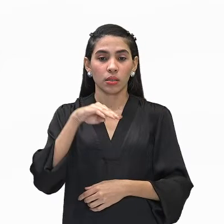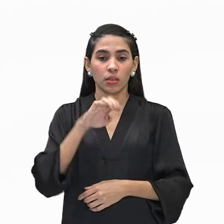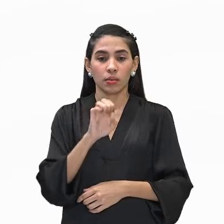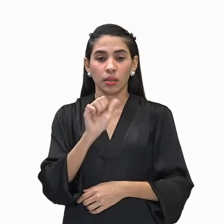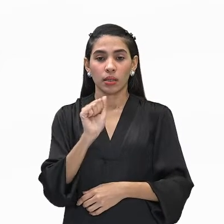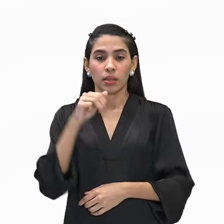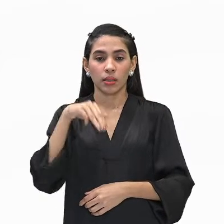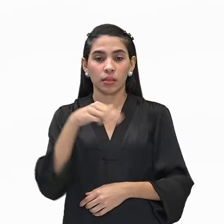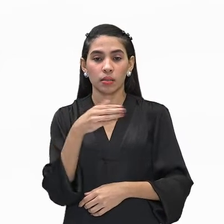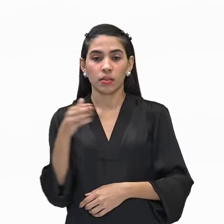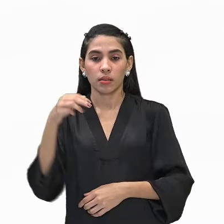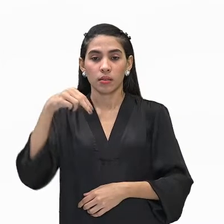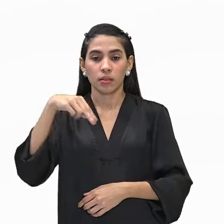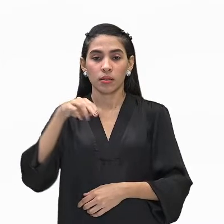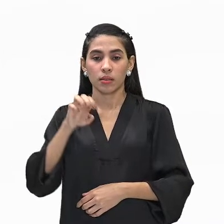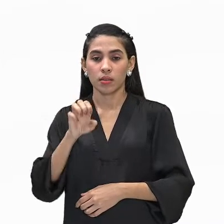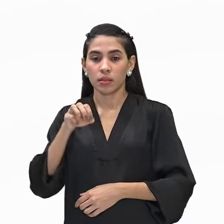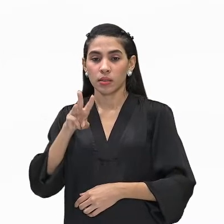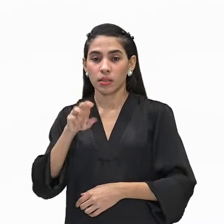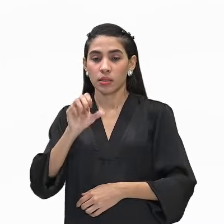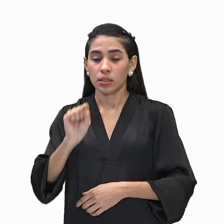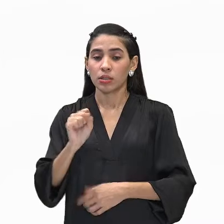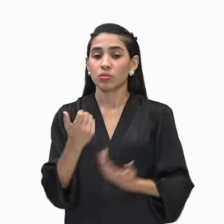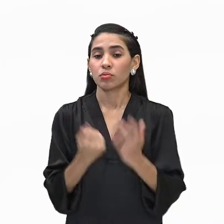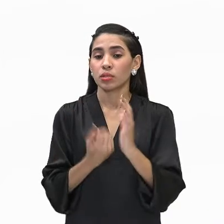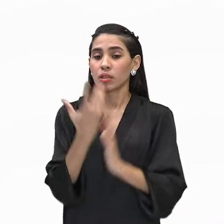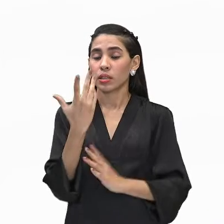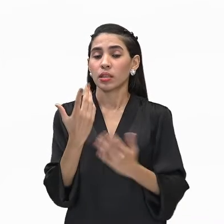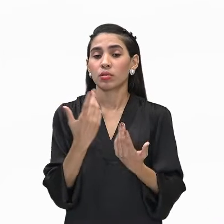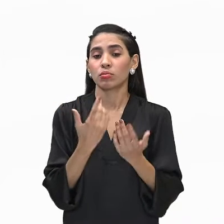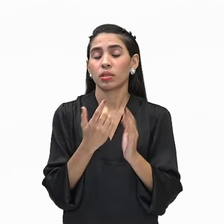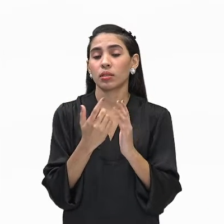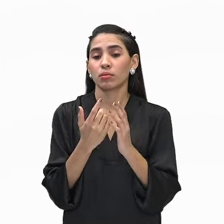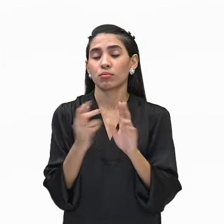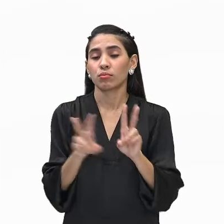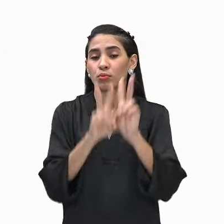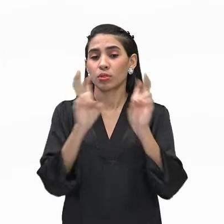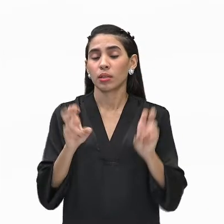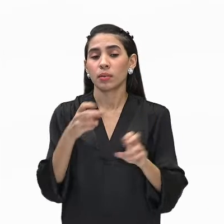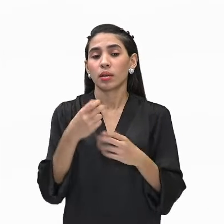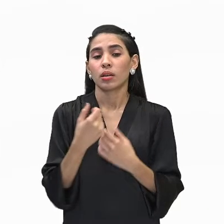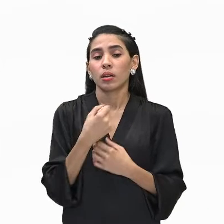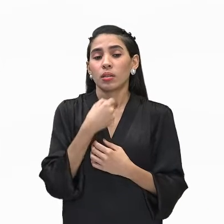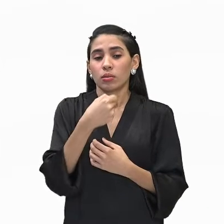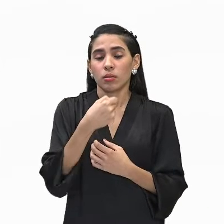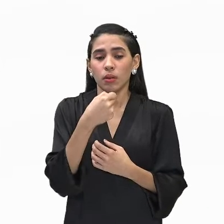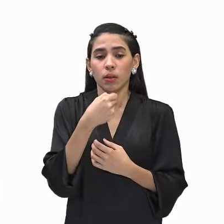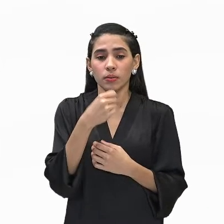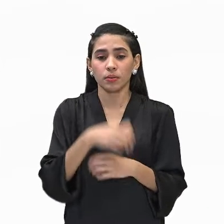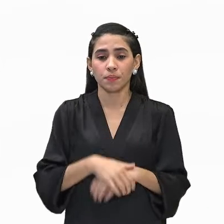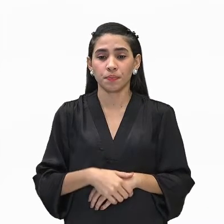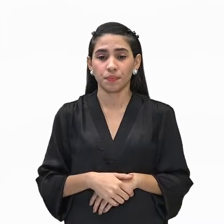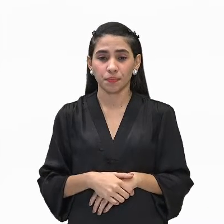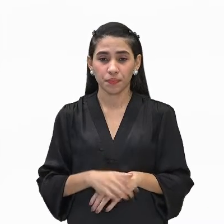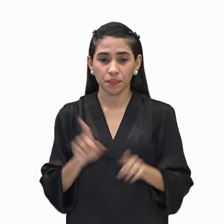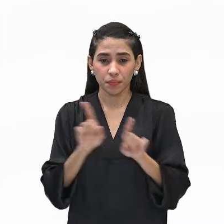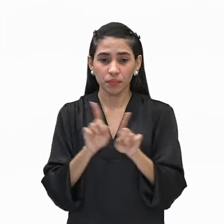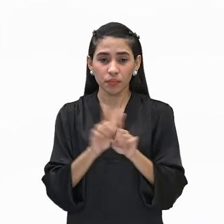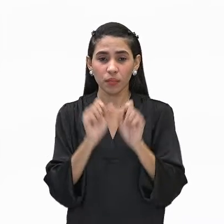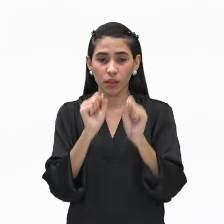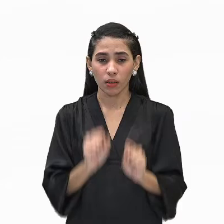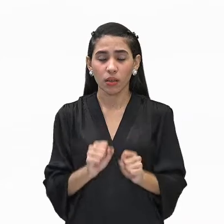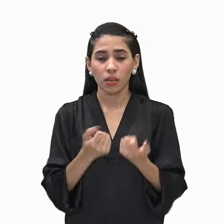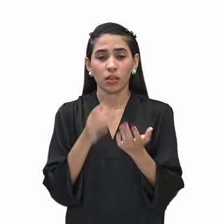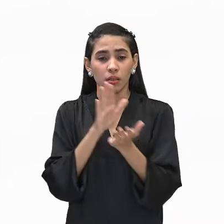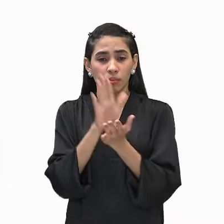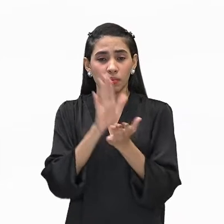Identidade, fazendo uma matéria jornalística sobre valorização da identidade cultural das comunidades. O jornal pode ser impresso